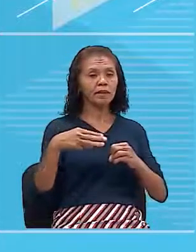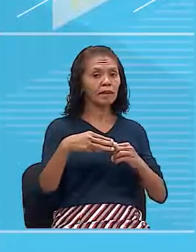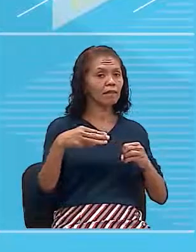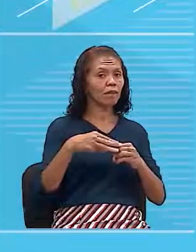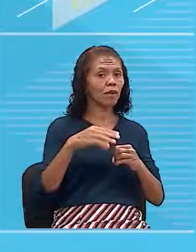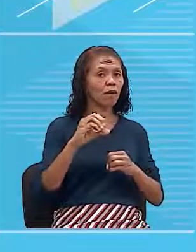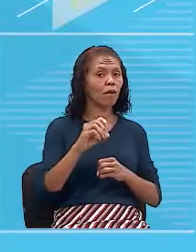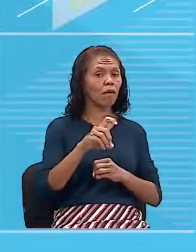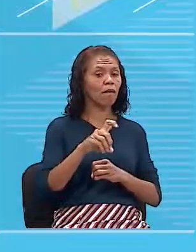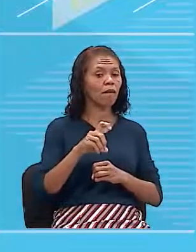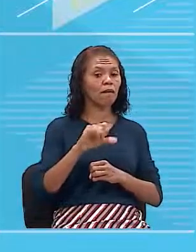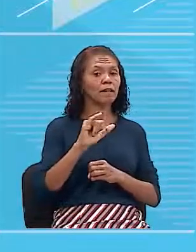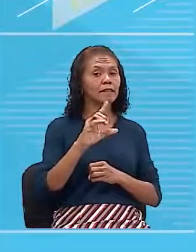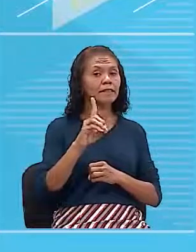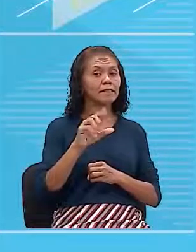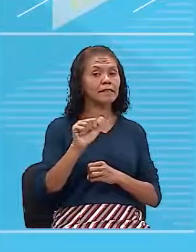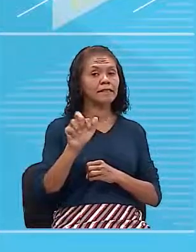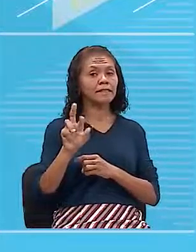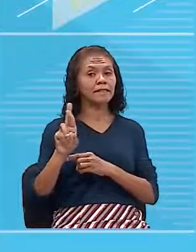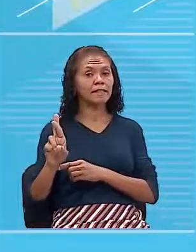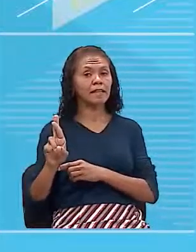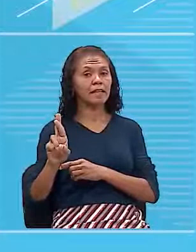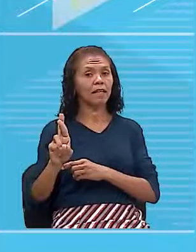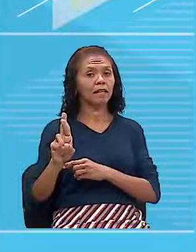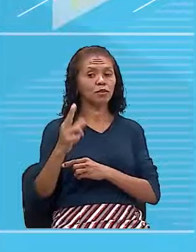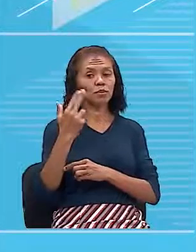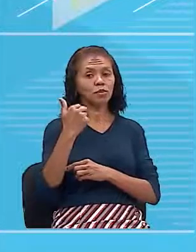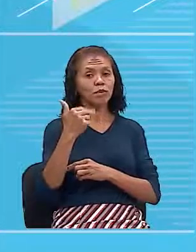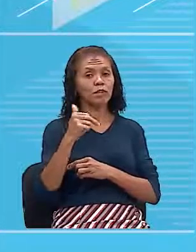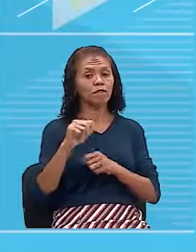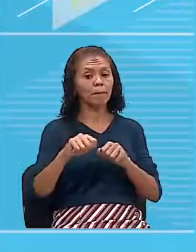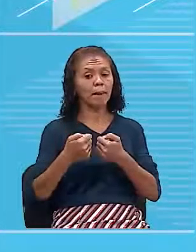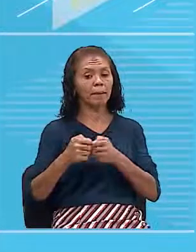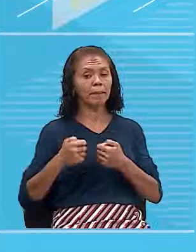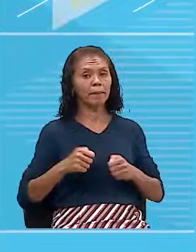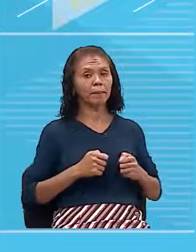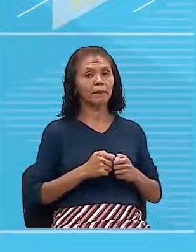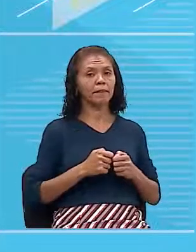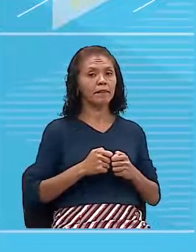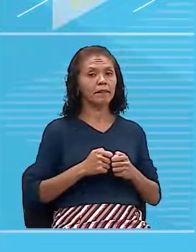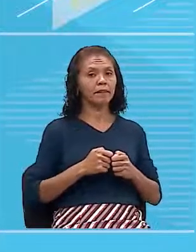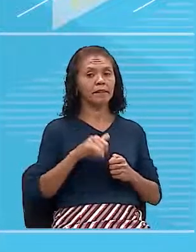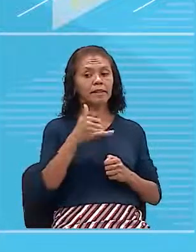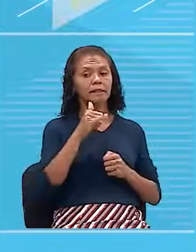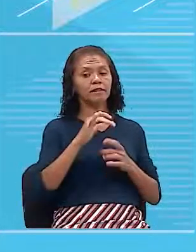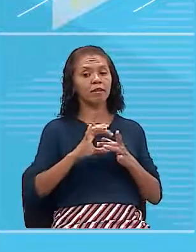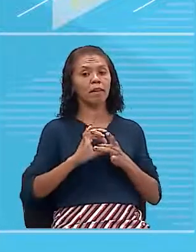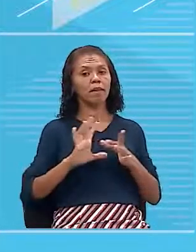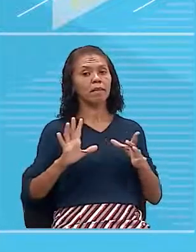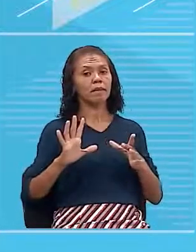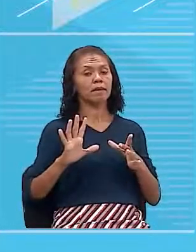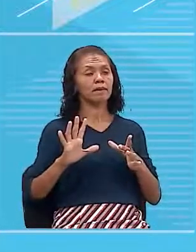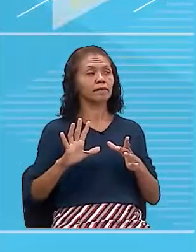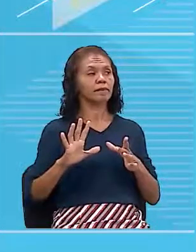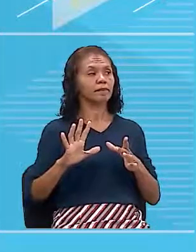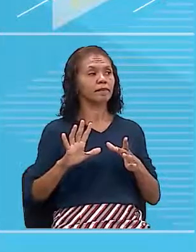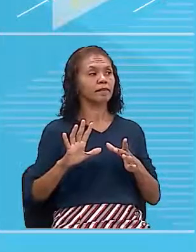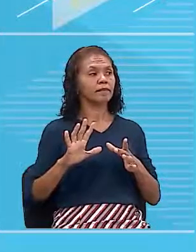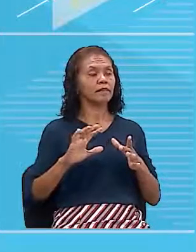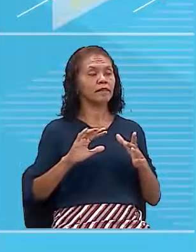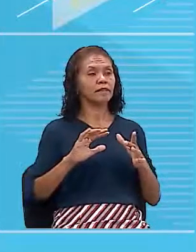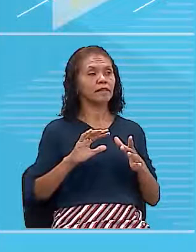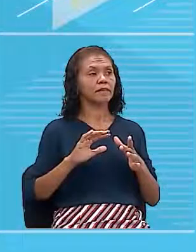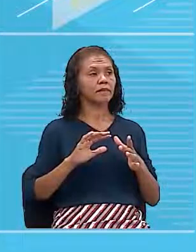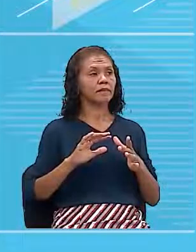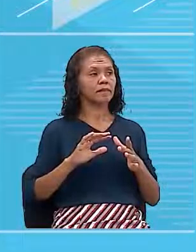alimento né vou quebrar esses nutrientes vou liberar energia e aí essa energia vai